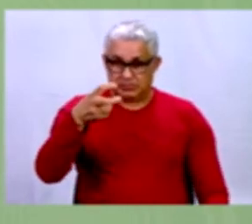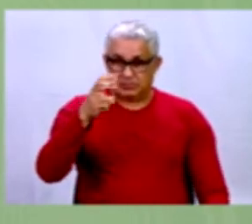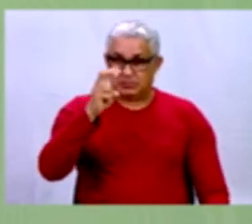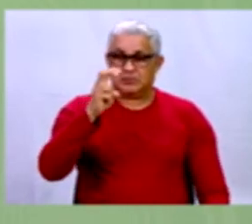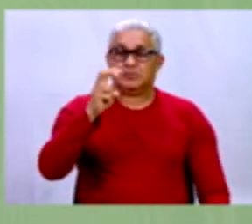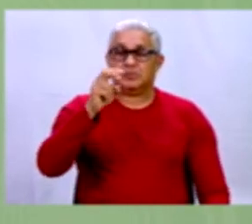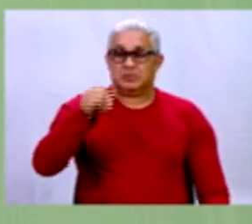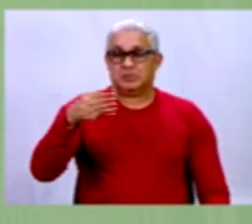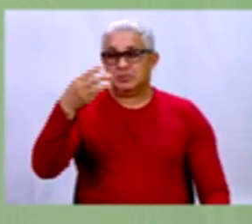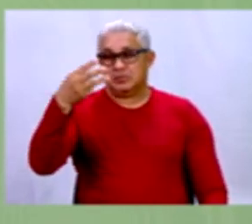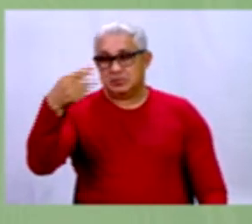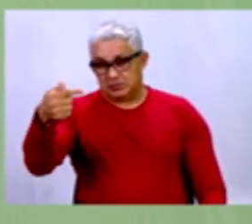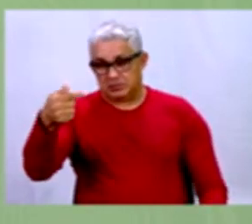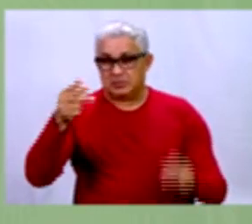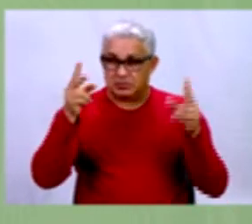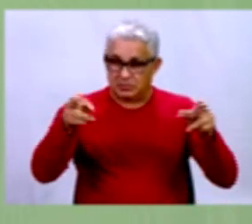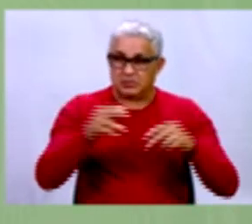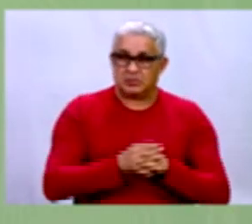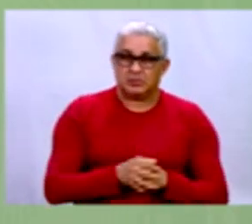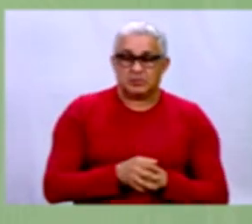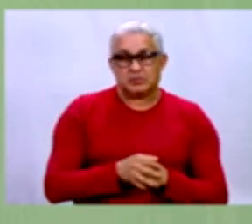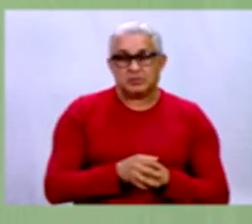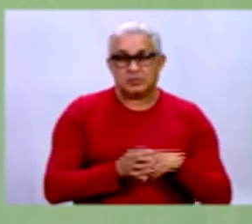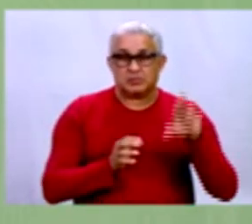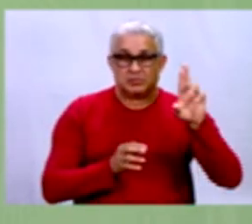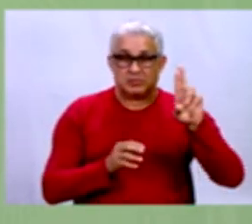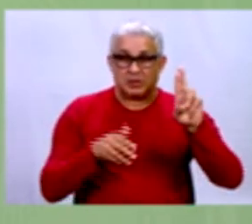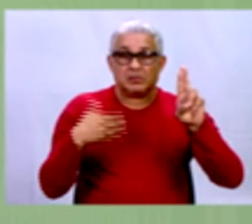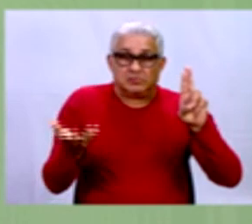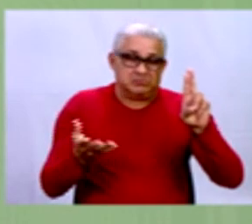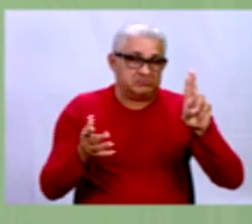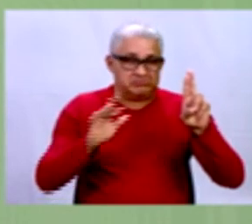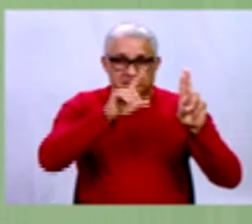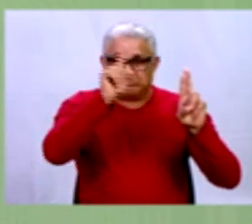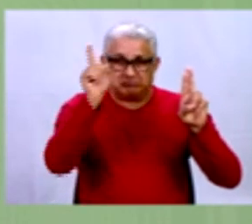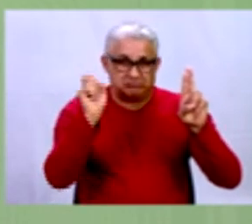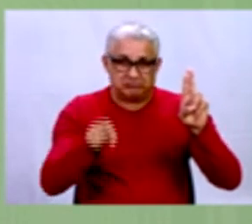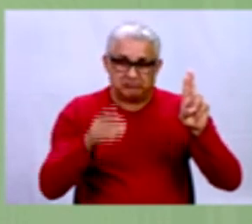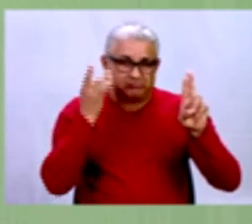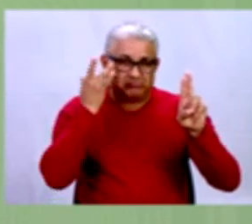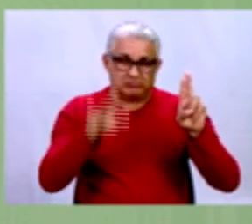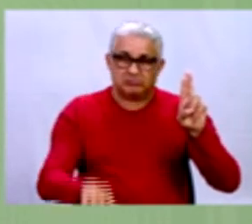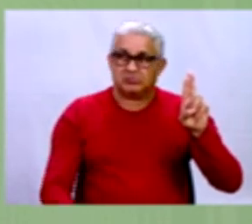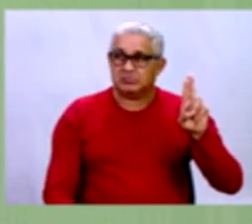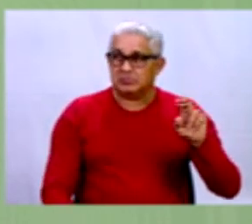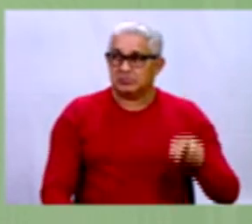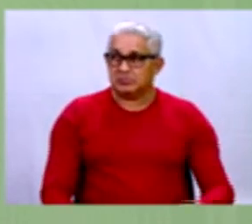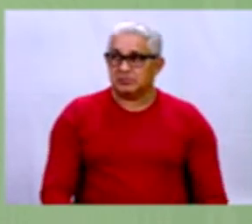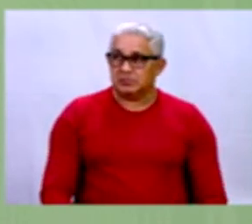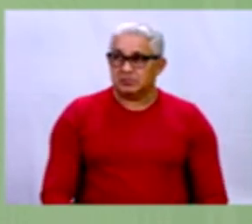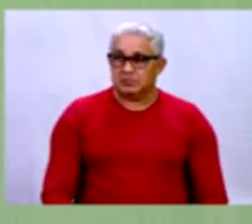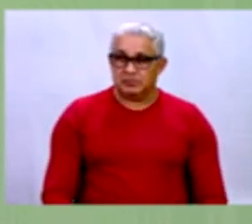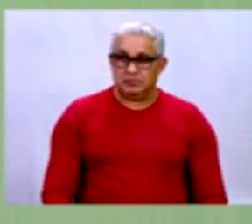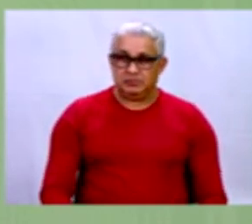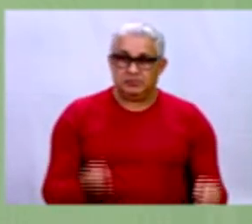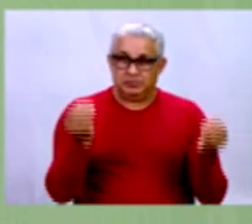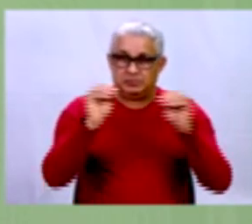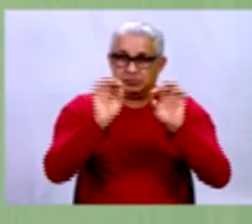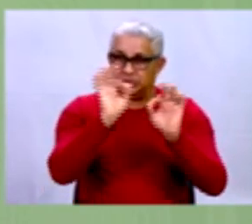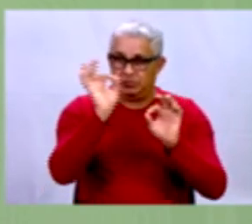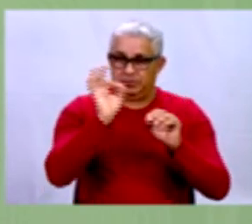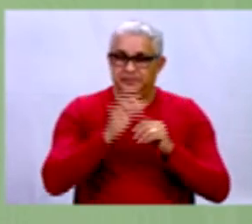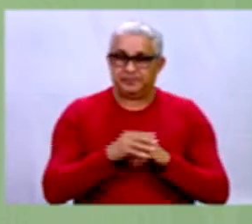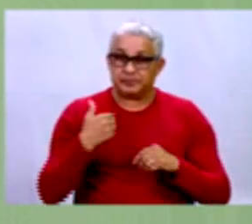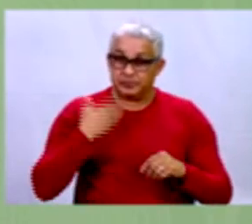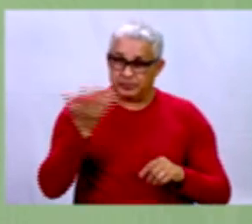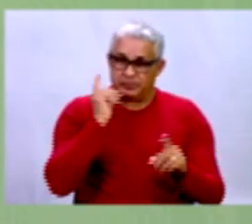1.315,37, que é o valor à vista, igual. Qual que é o meu R? Não sei. Então, ele vai estar aqui, a gente não vai substituir por nada, porque é o que eu estou